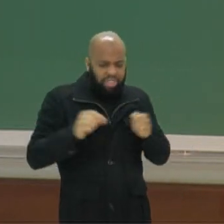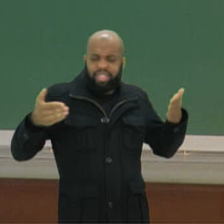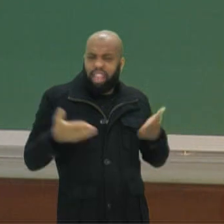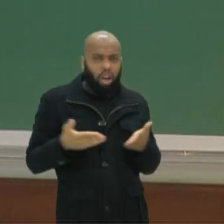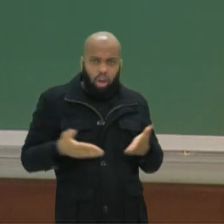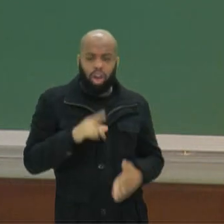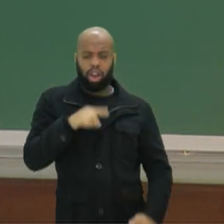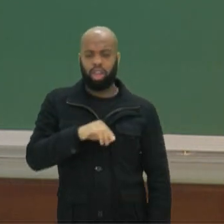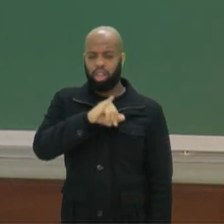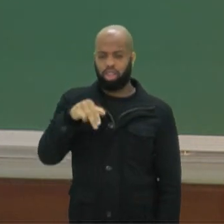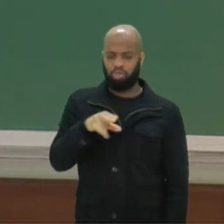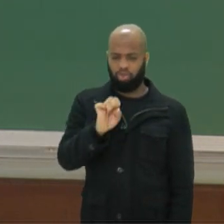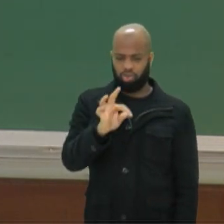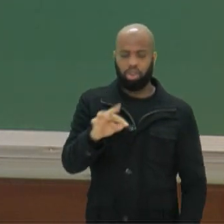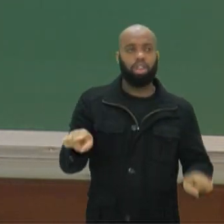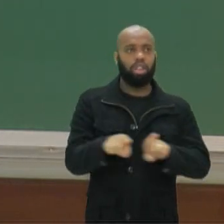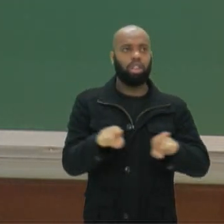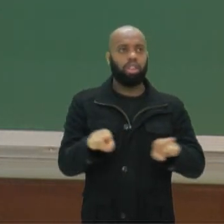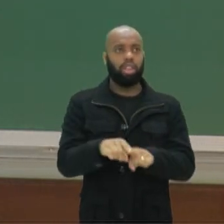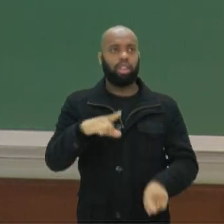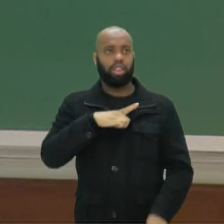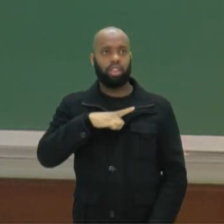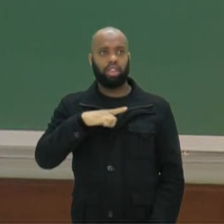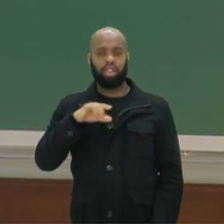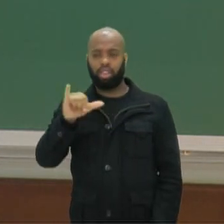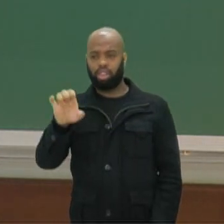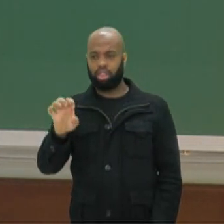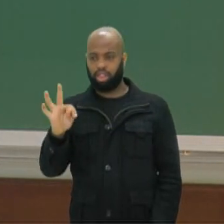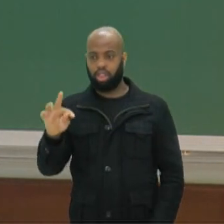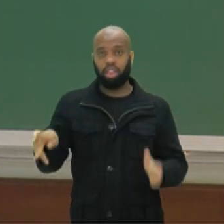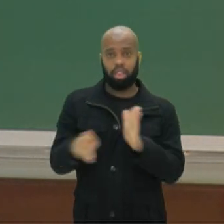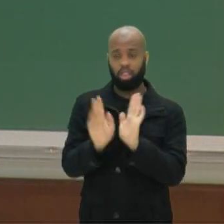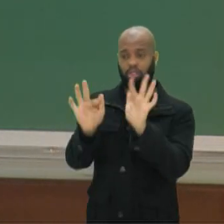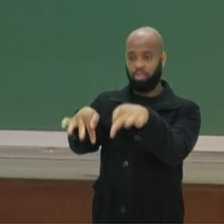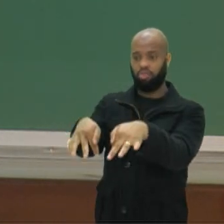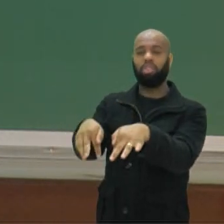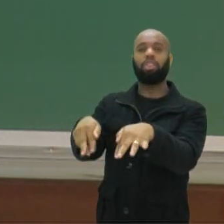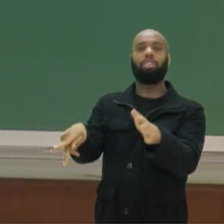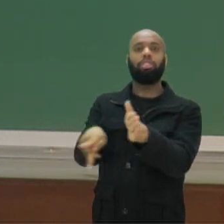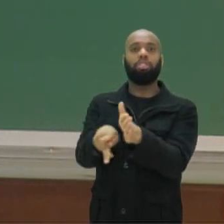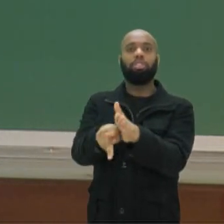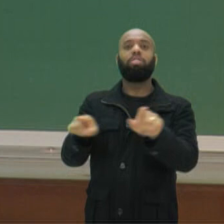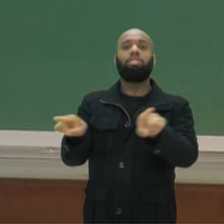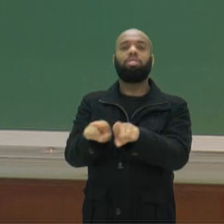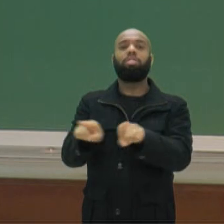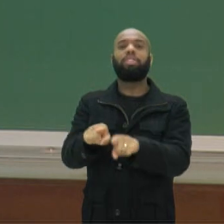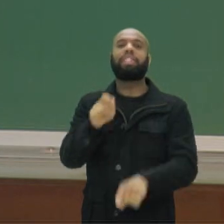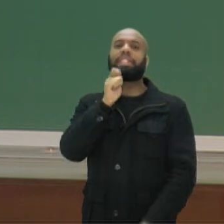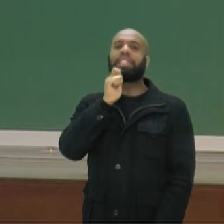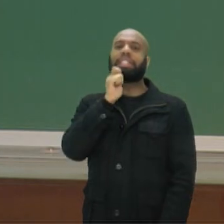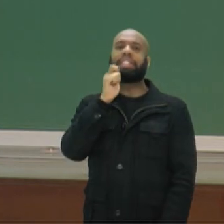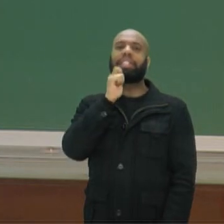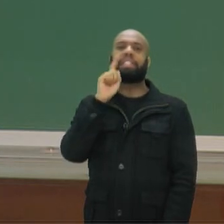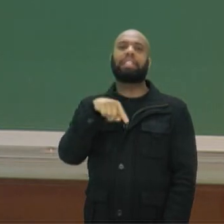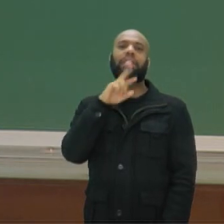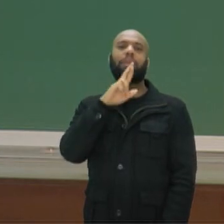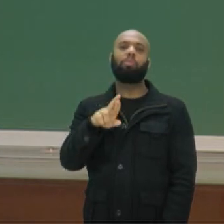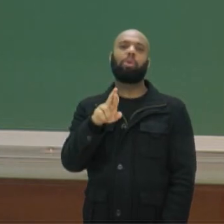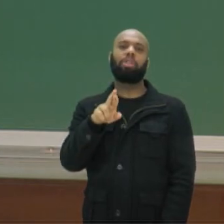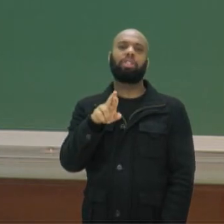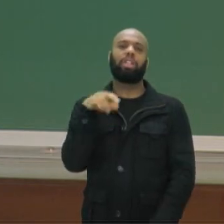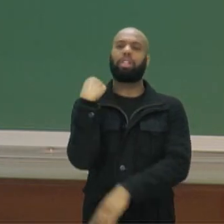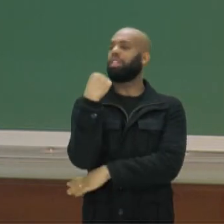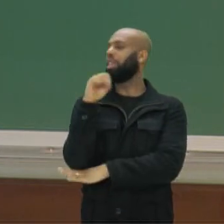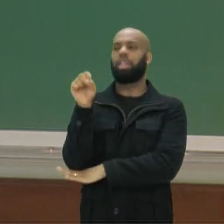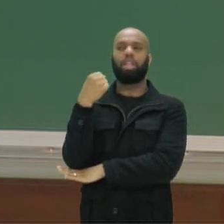alguma coisa. O yet também ele aparece na resposta negativa significando ainda. E o already, famosíssimo,